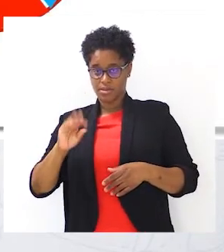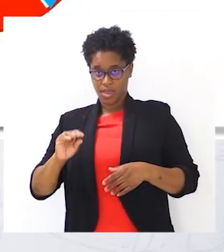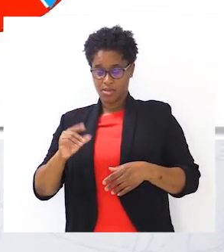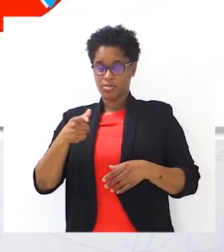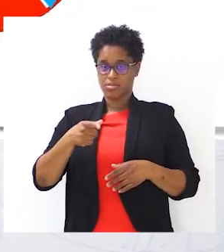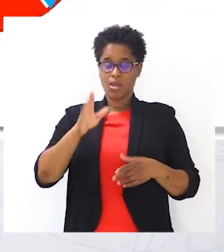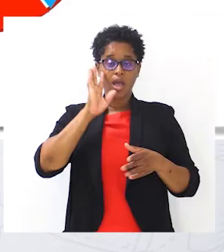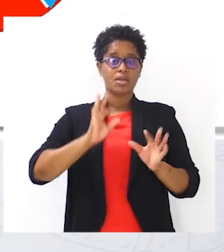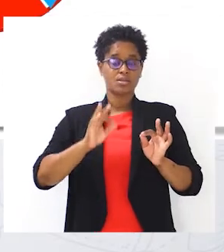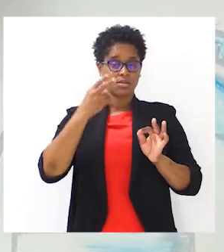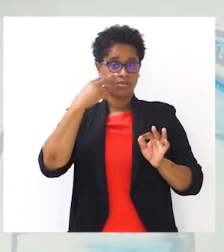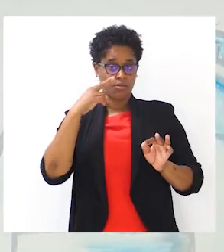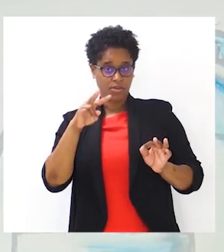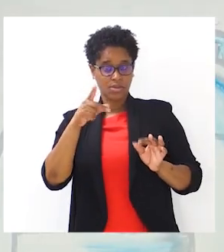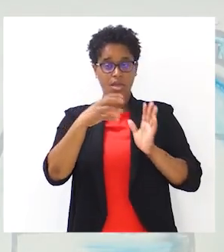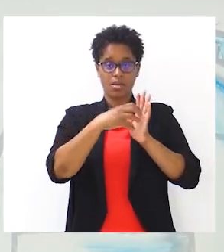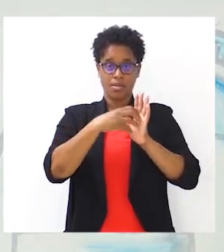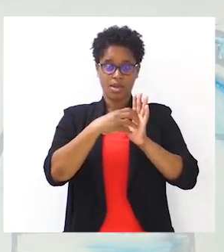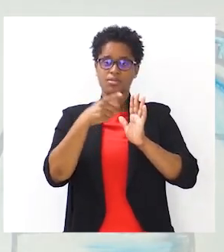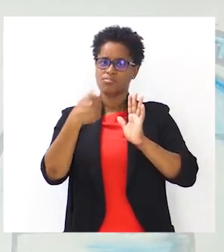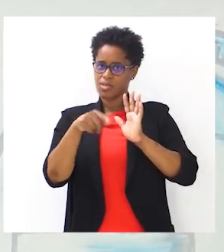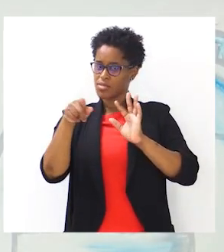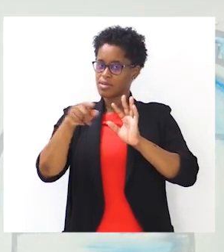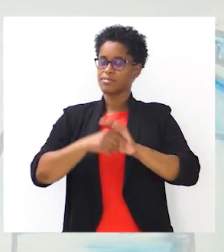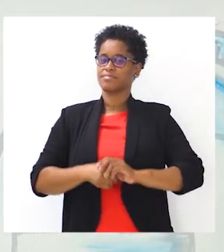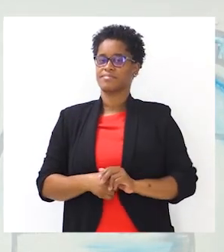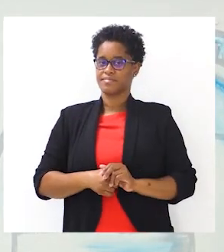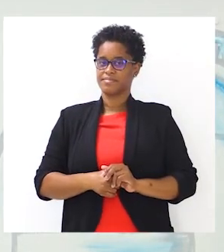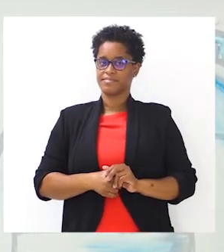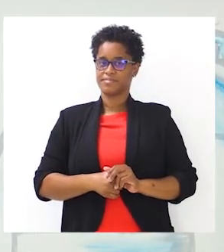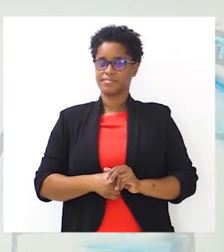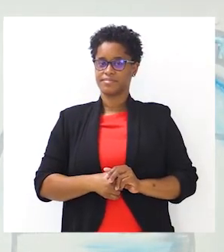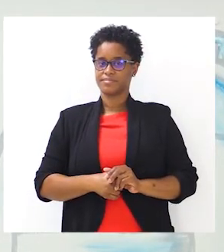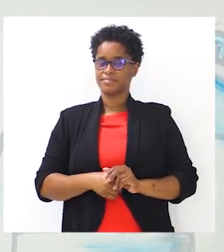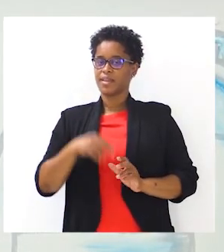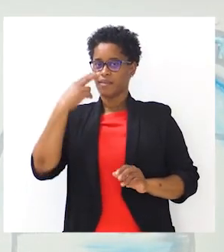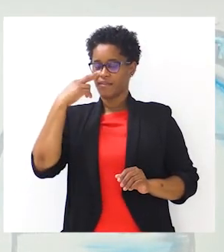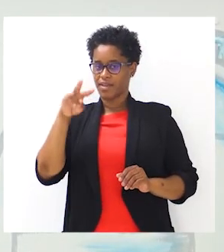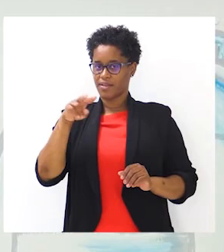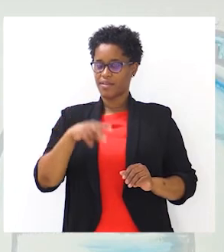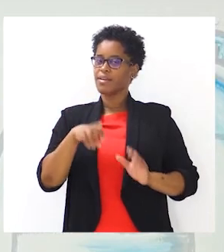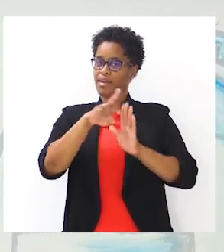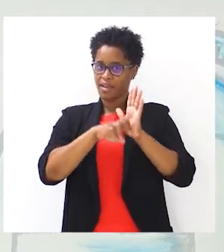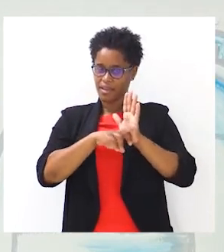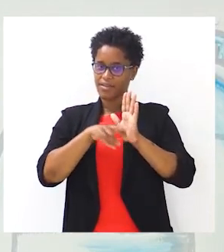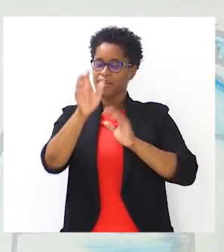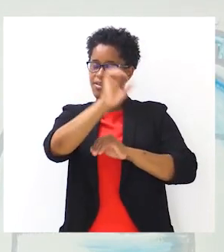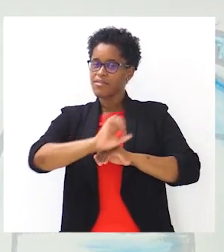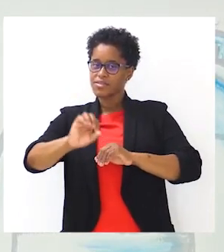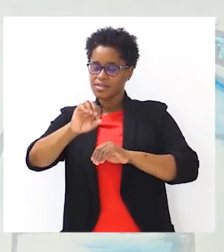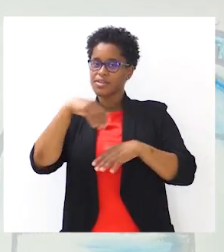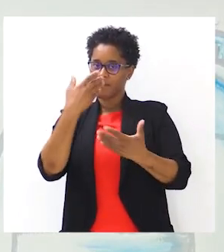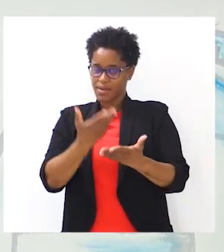assim como mostra a imagem que temos aqui. E qual é a regra que vocês